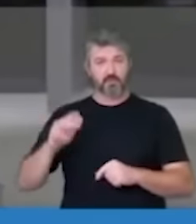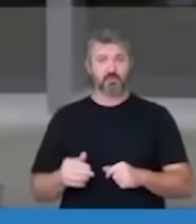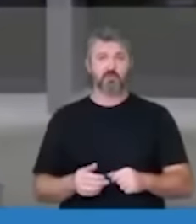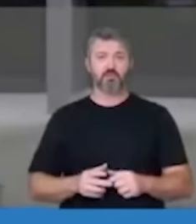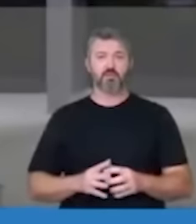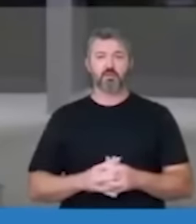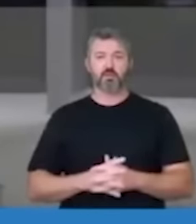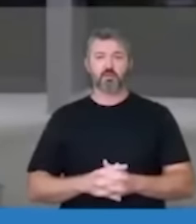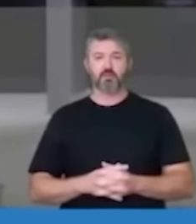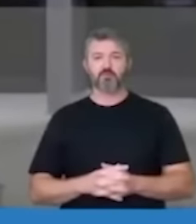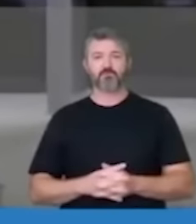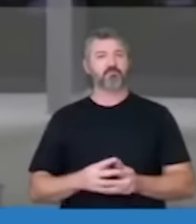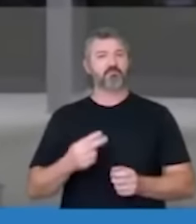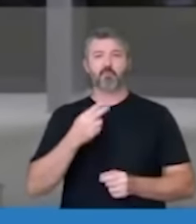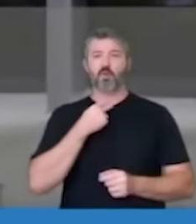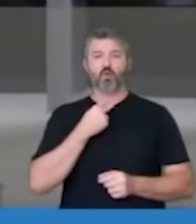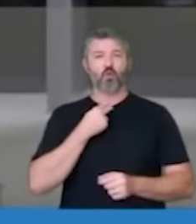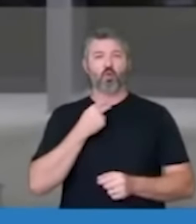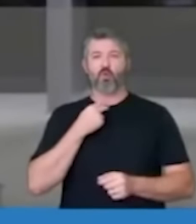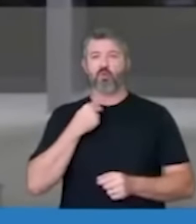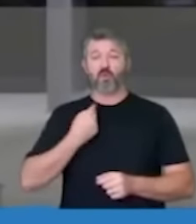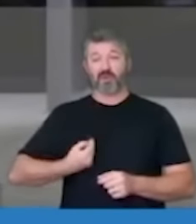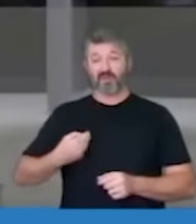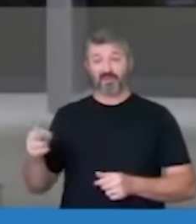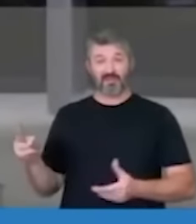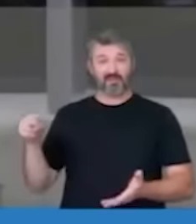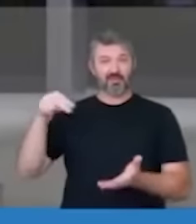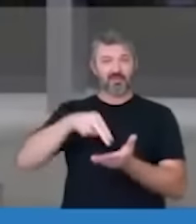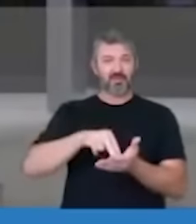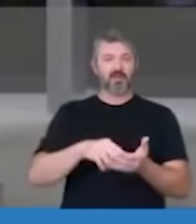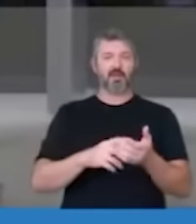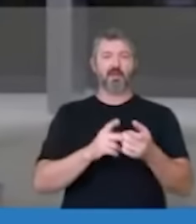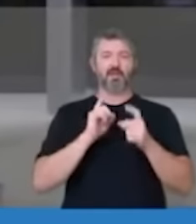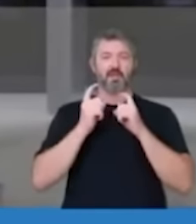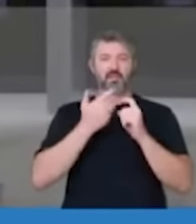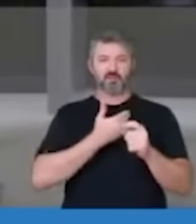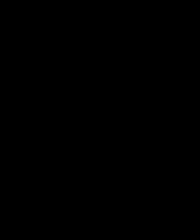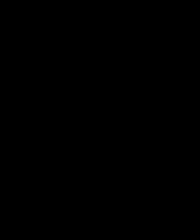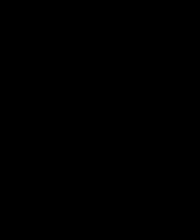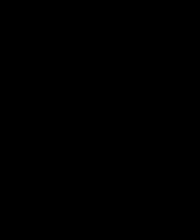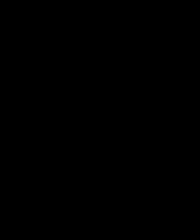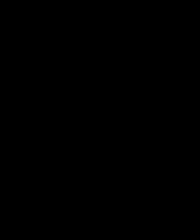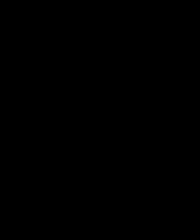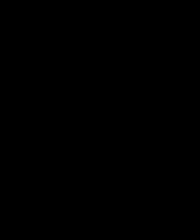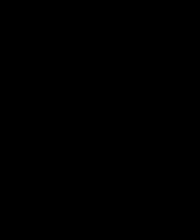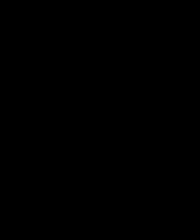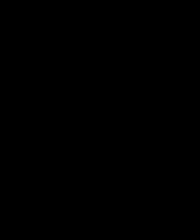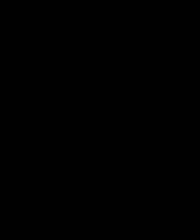não pode ocupar espaço na gestão pública deste país.